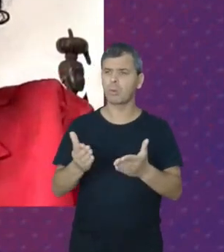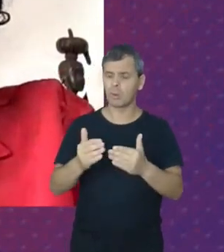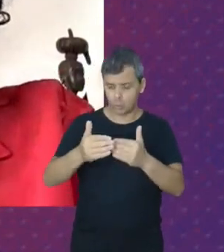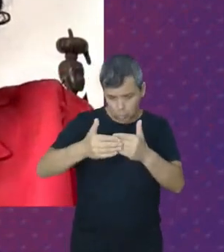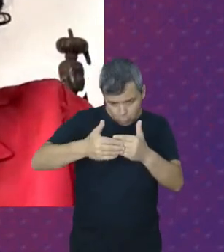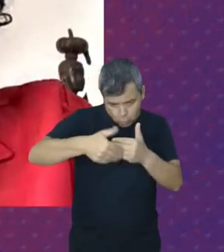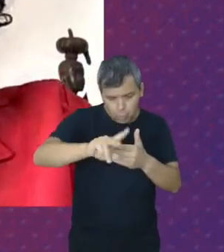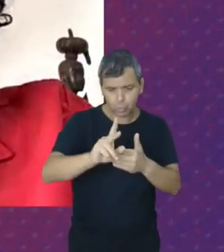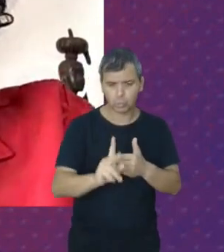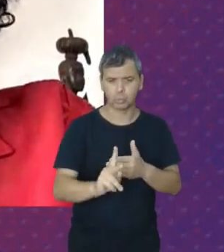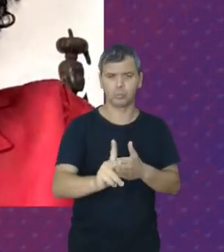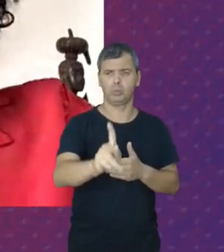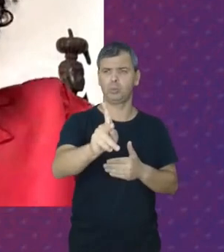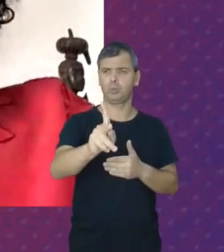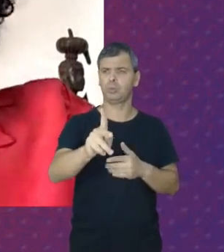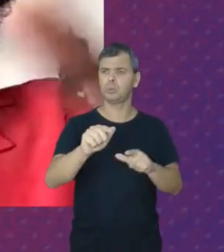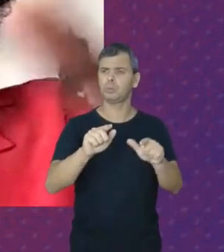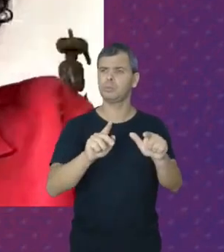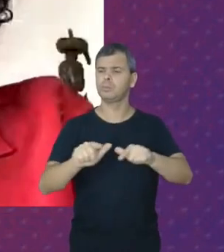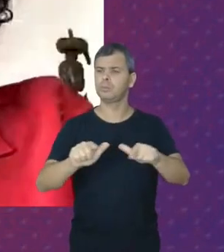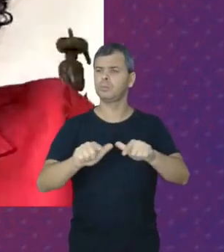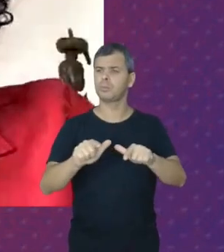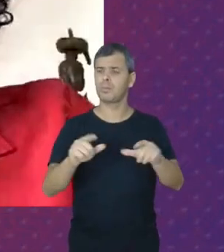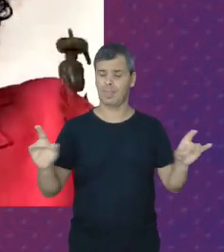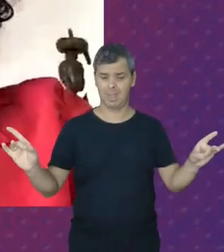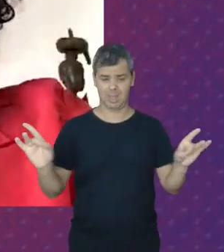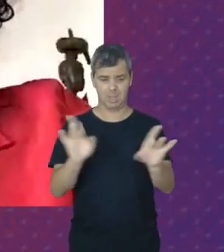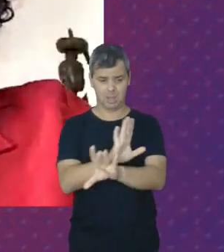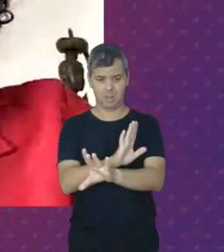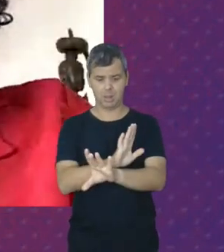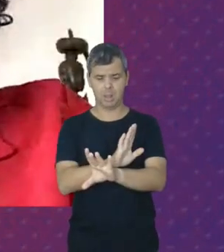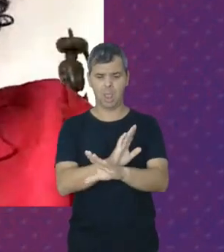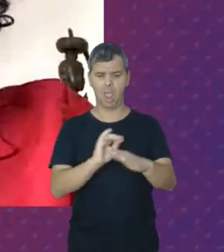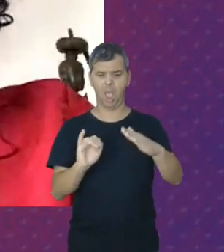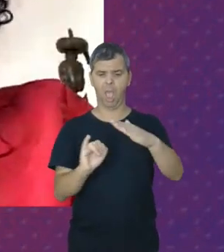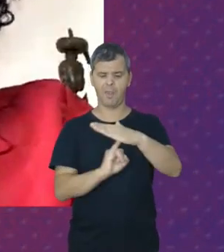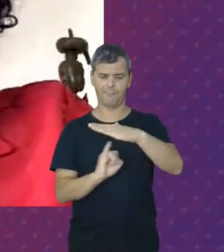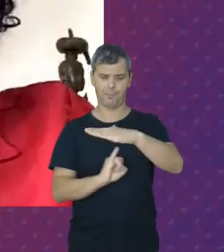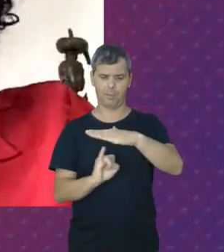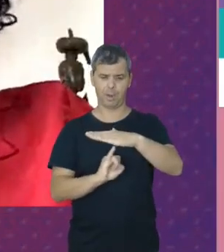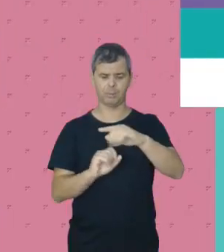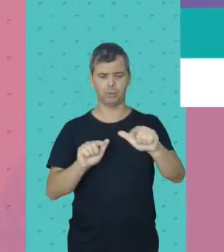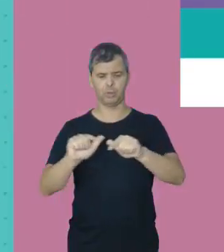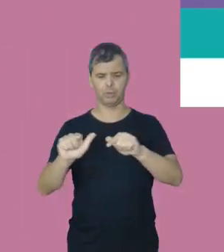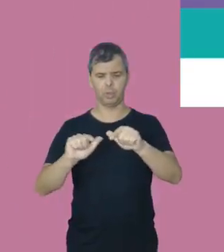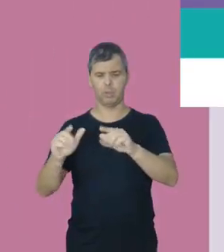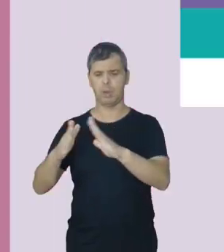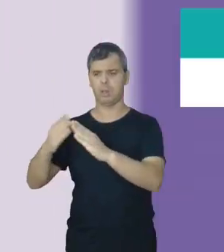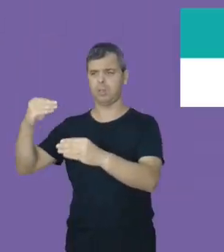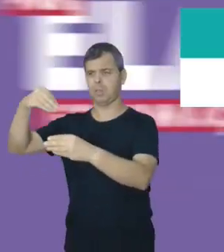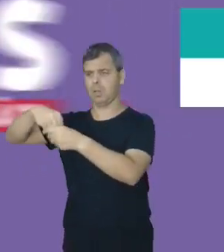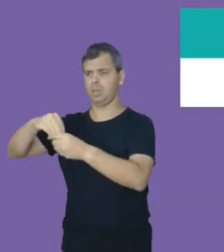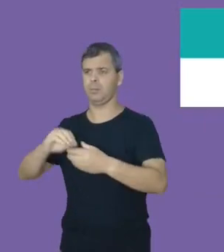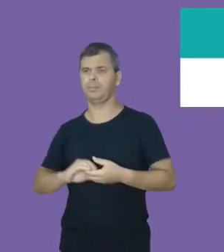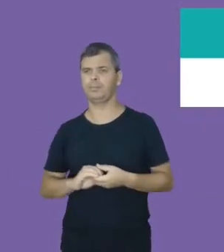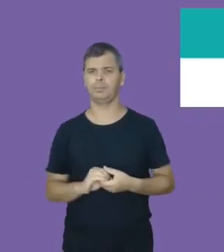Continuar Trabalhando Para Acabar Com a Informalidade Do trabalho Doméstico